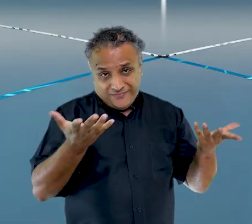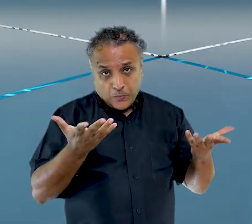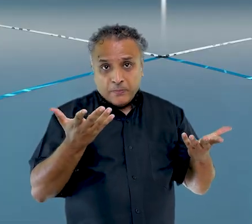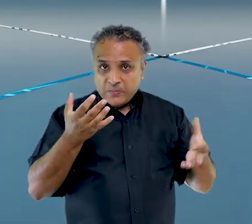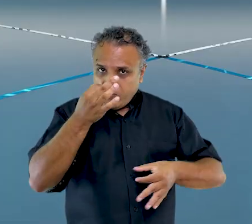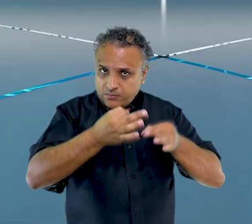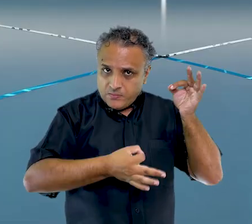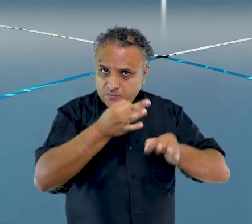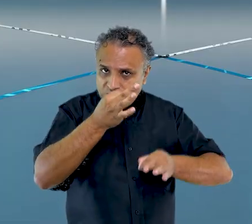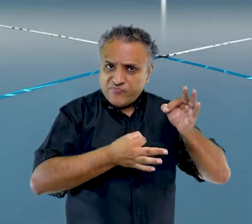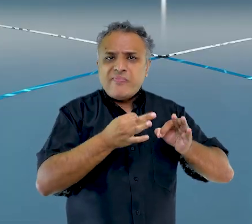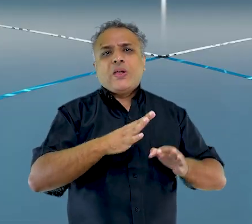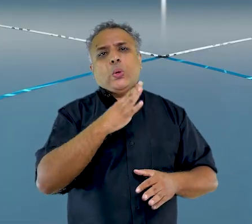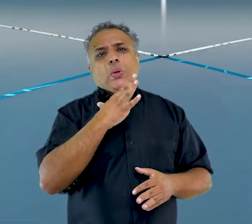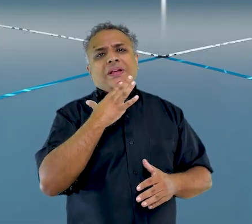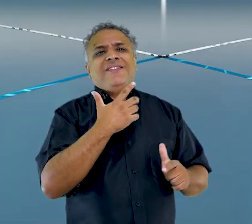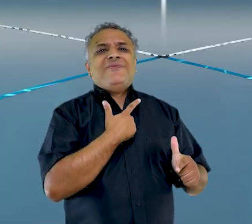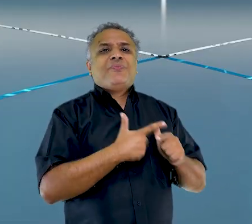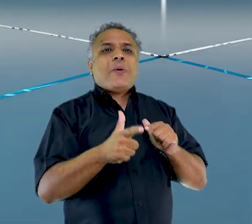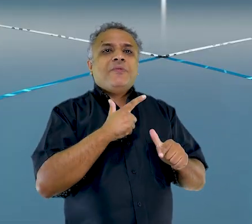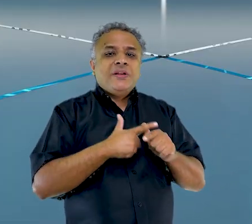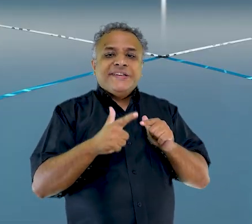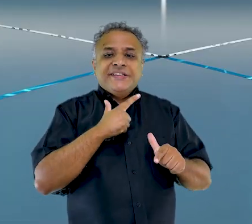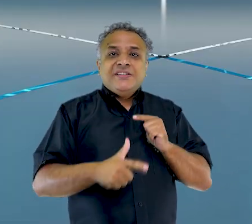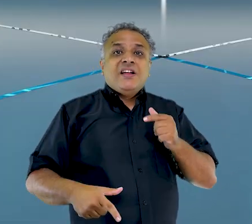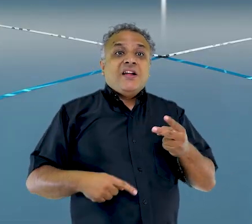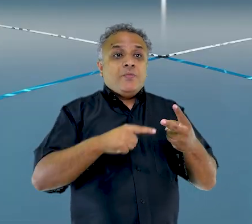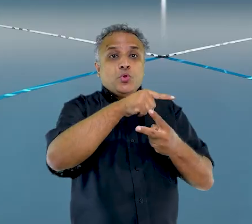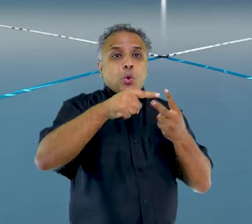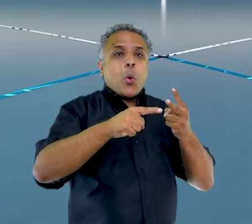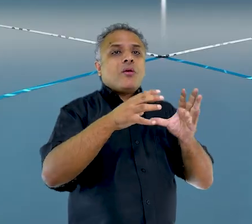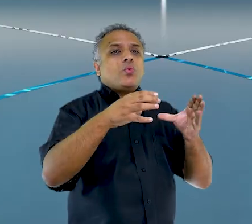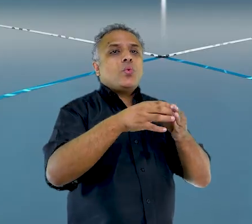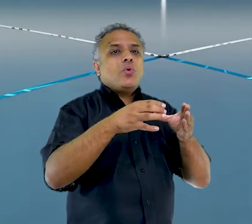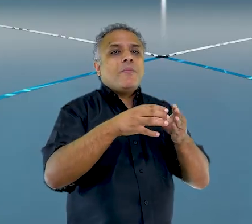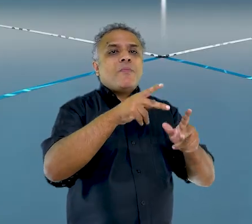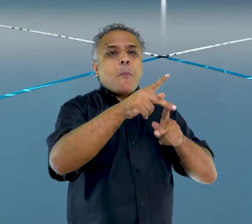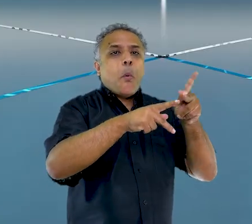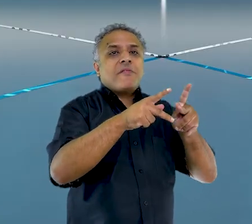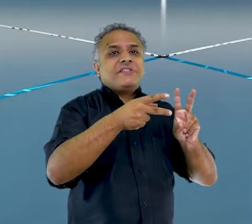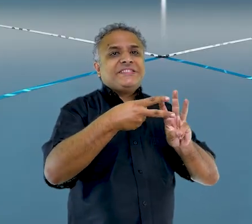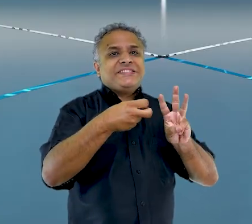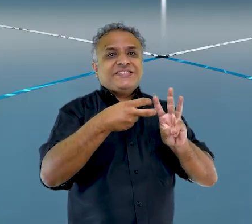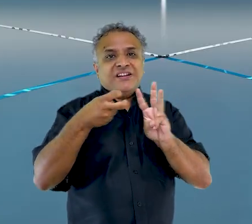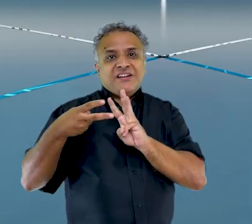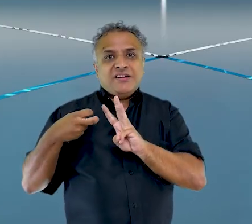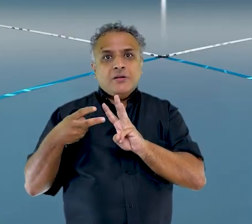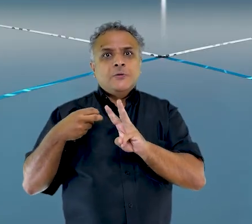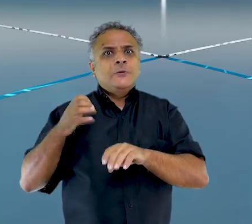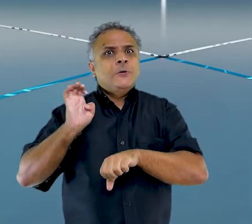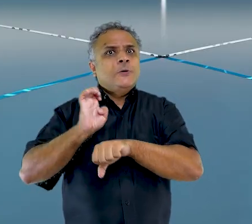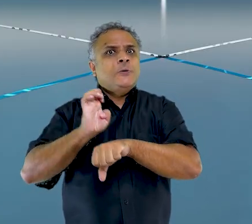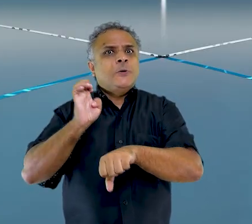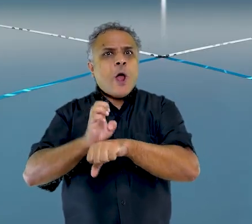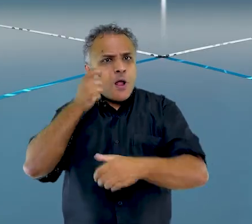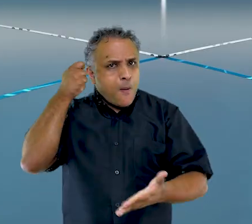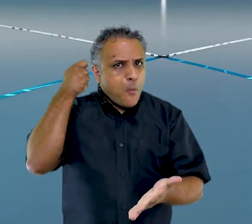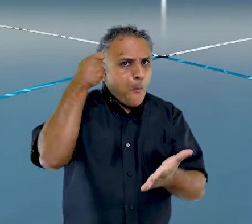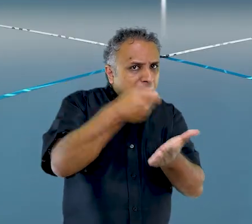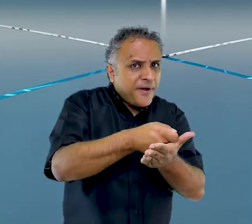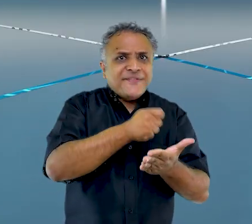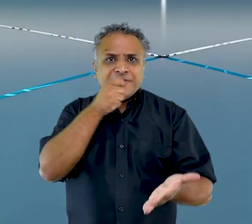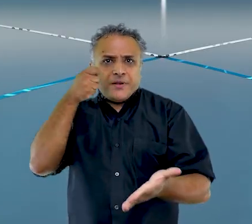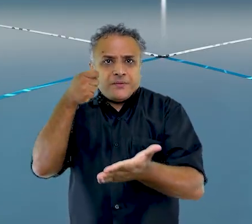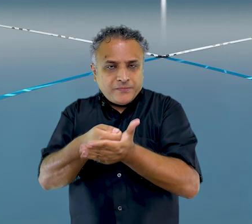Justiça reconhece os danos causados a 2 povos indígenas e condena o Estado a indenizá-los. Na reportagem de